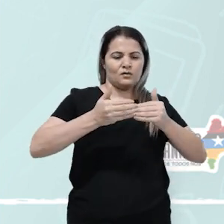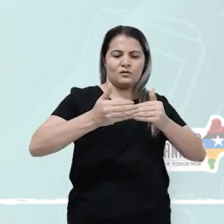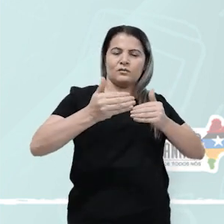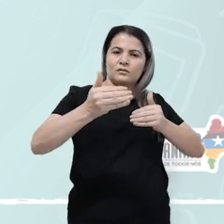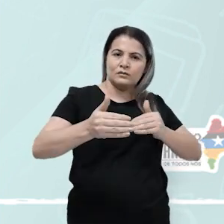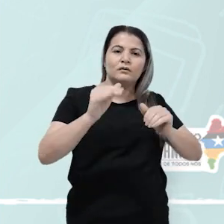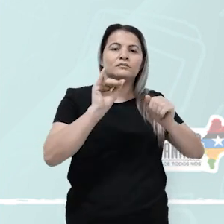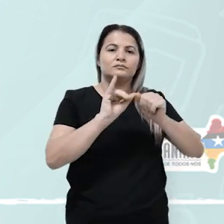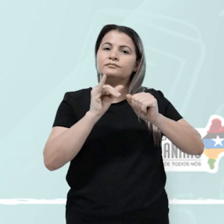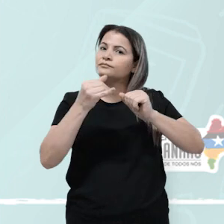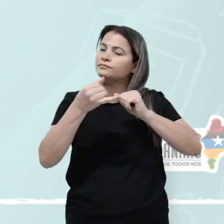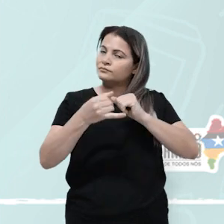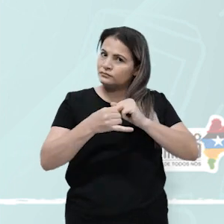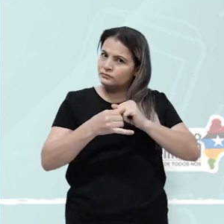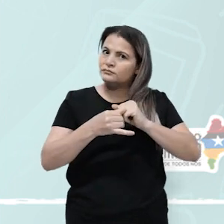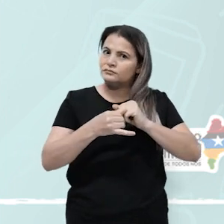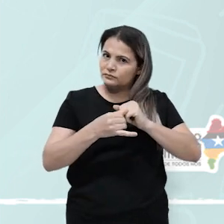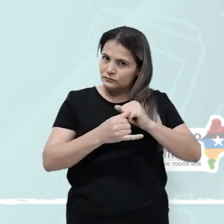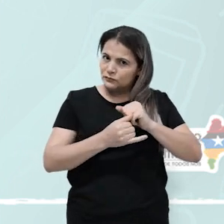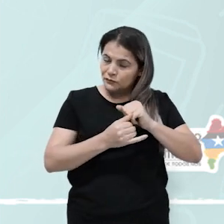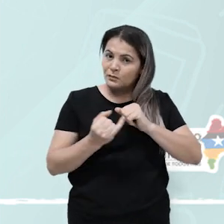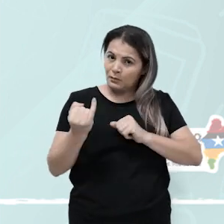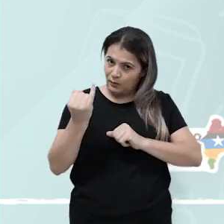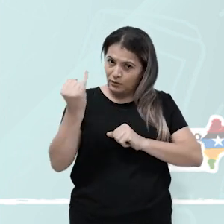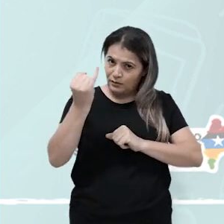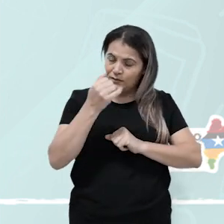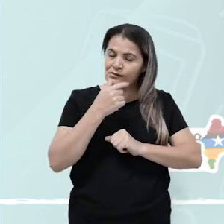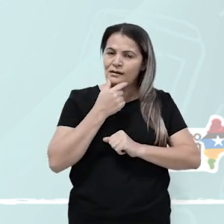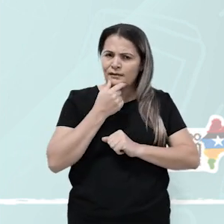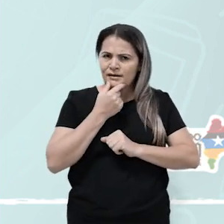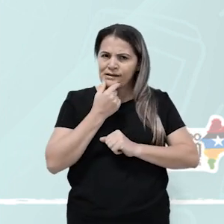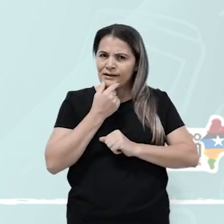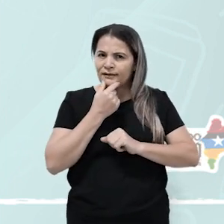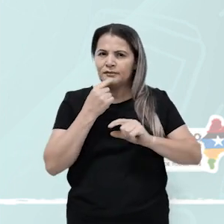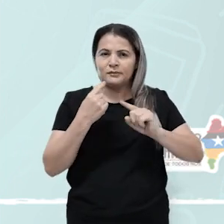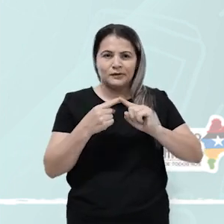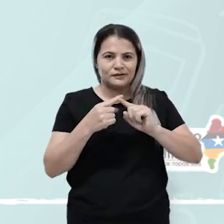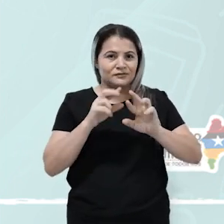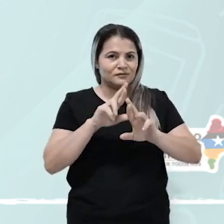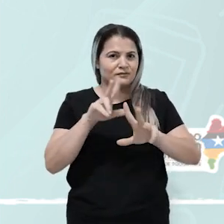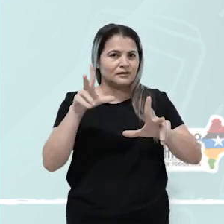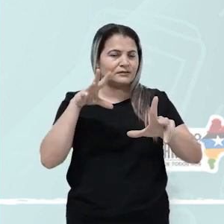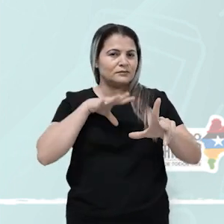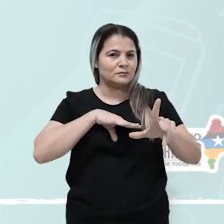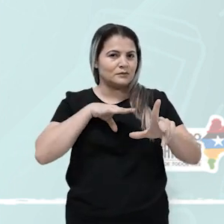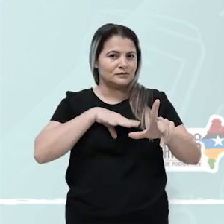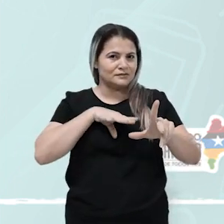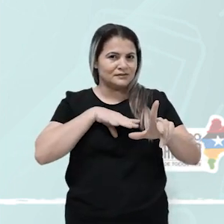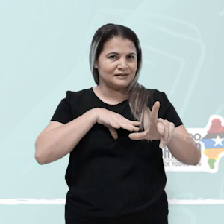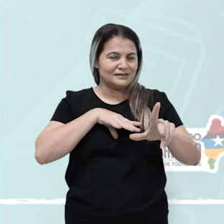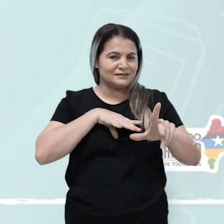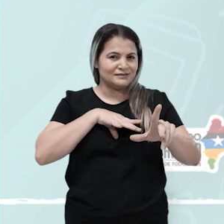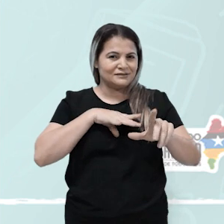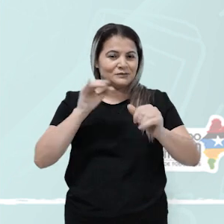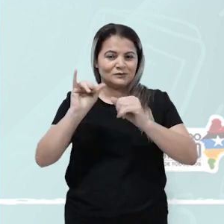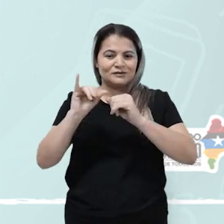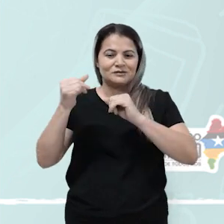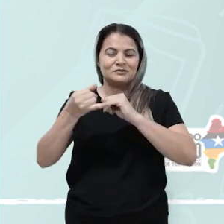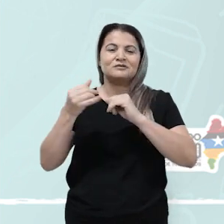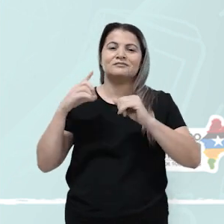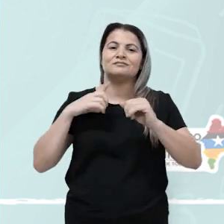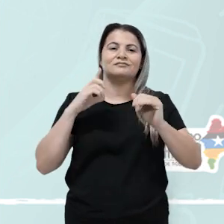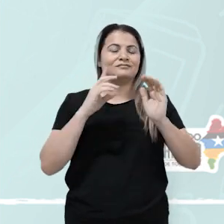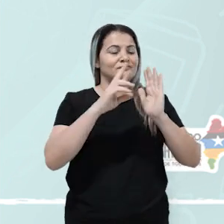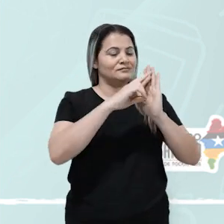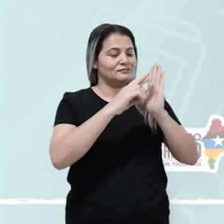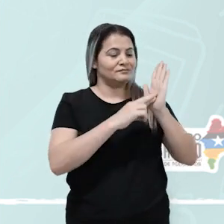dos adjetivos, e isso é um aspecto bem interessante da língua inglesa, porque diferente do português, os adjetivos seguem uma regra